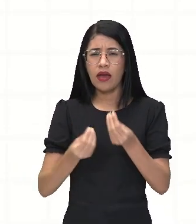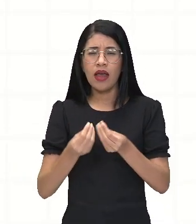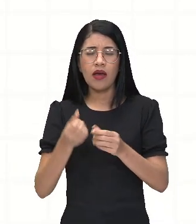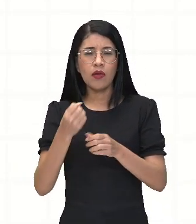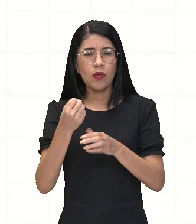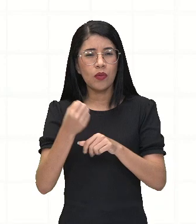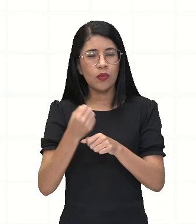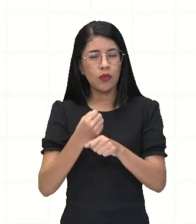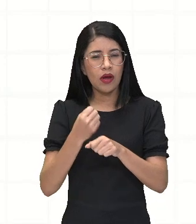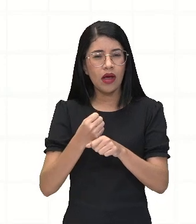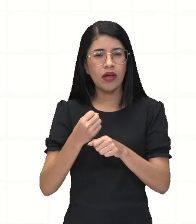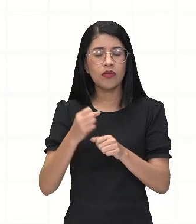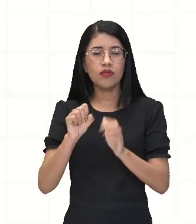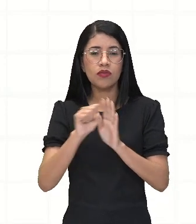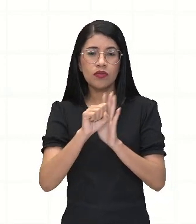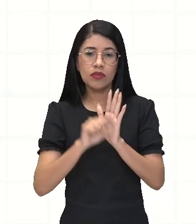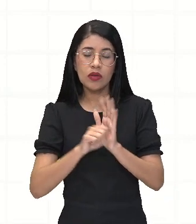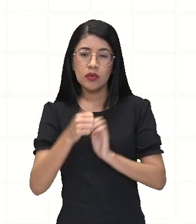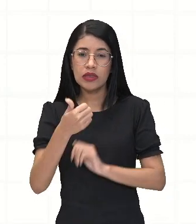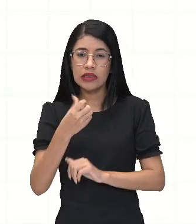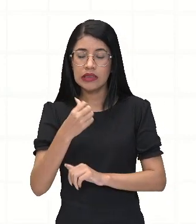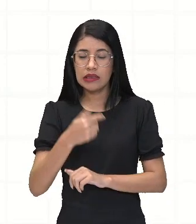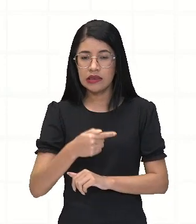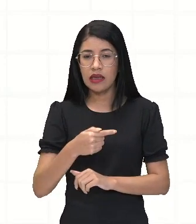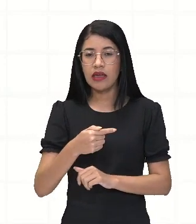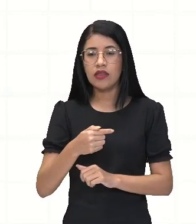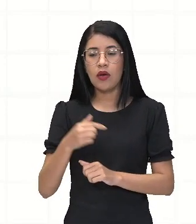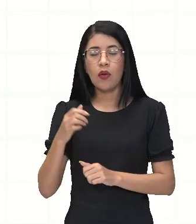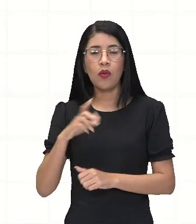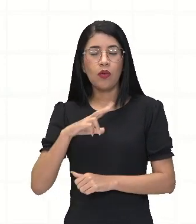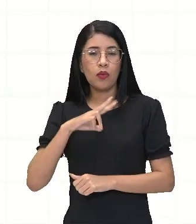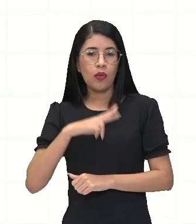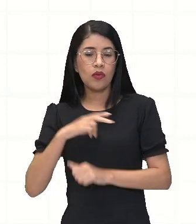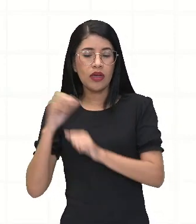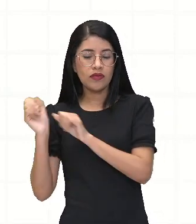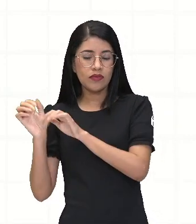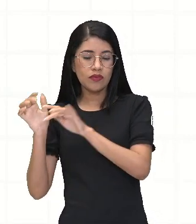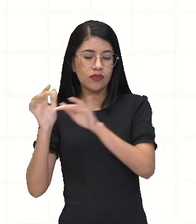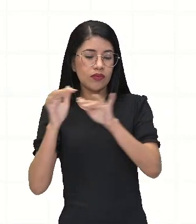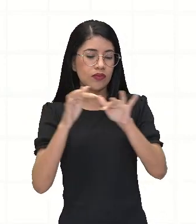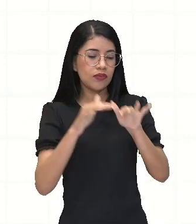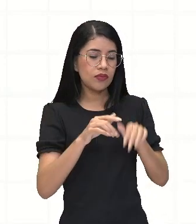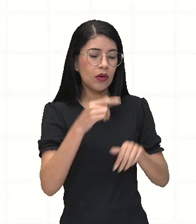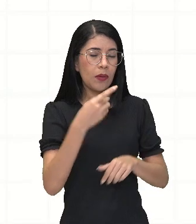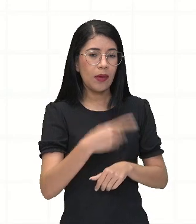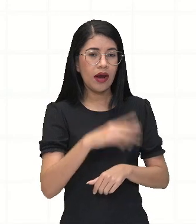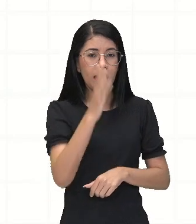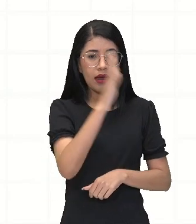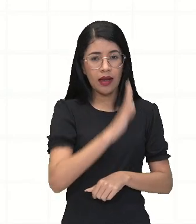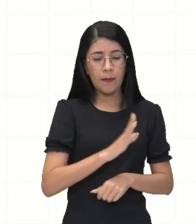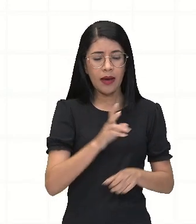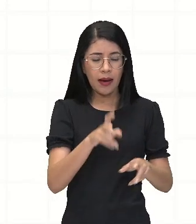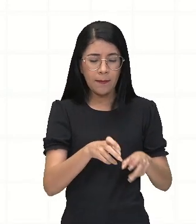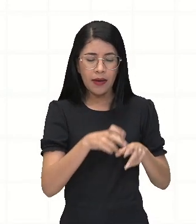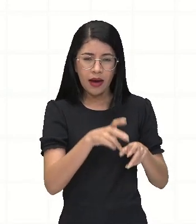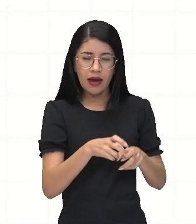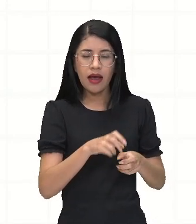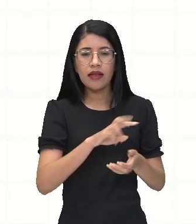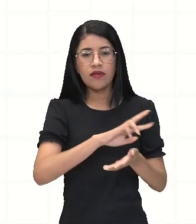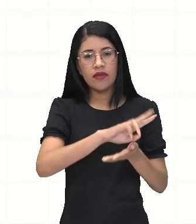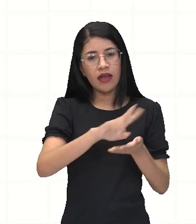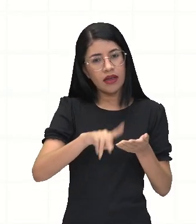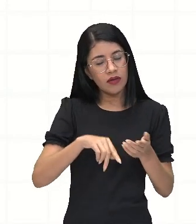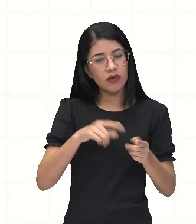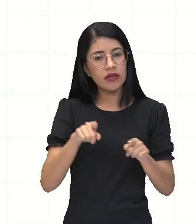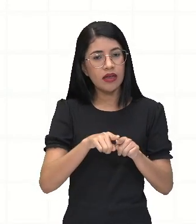do século XVII, quando os portugueses intensificaram seus esforços para explorar e consolidar o controle